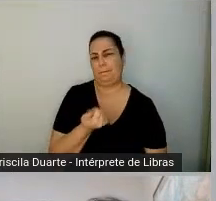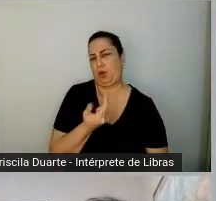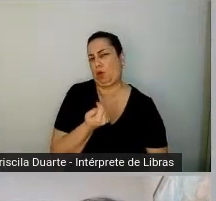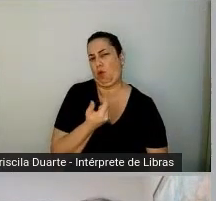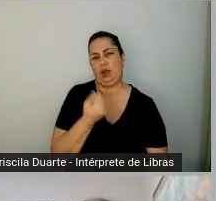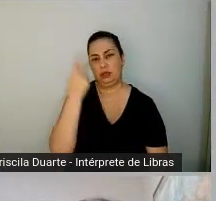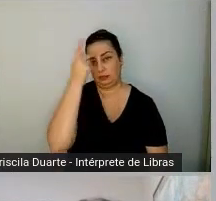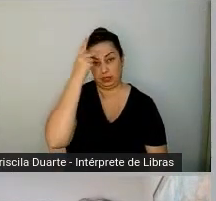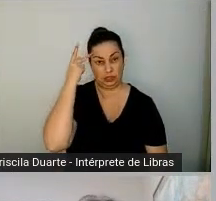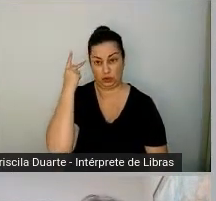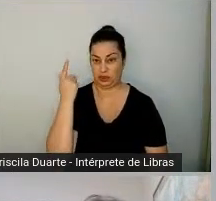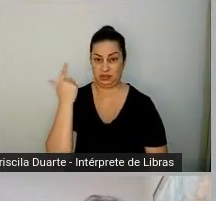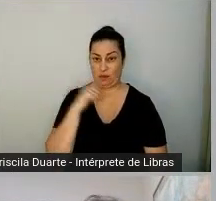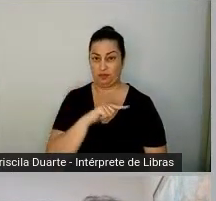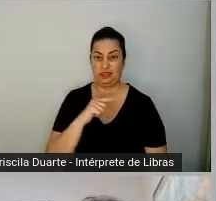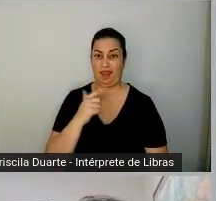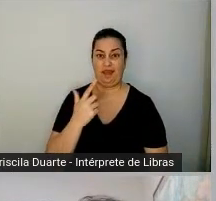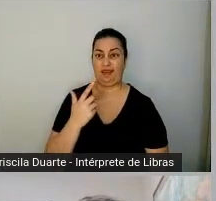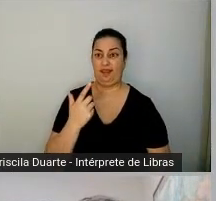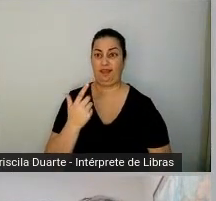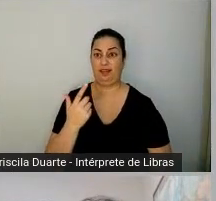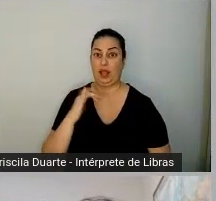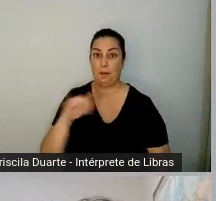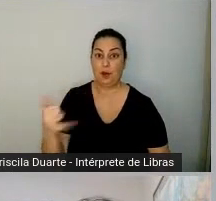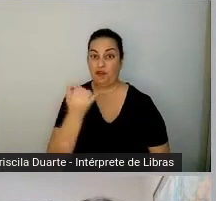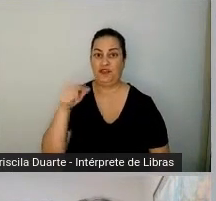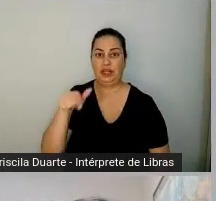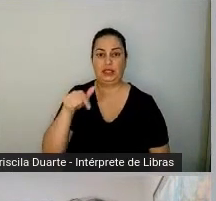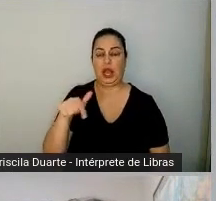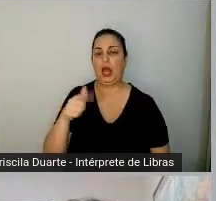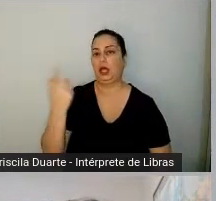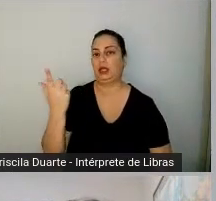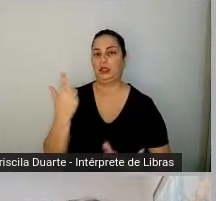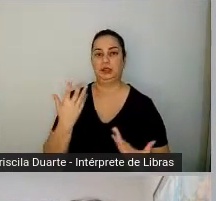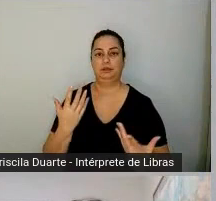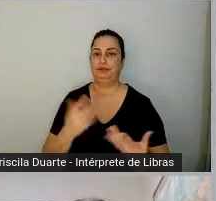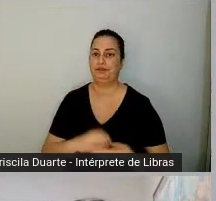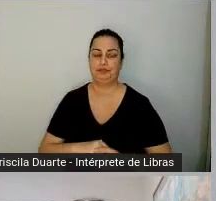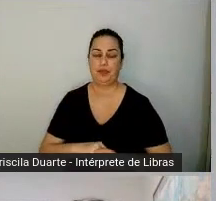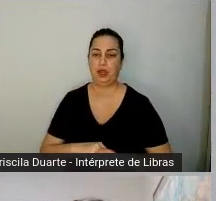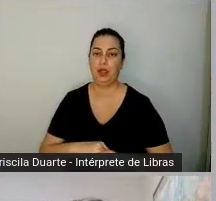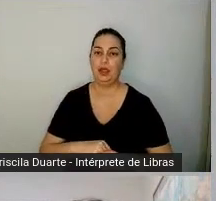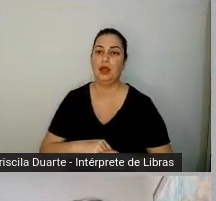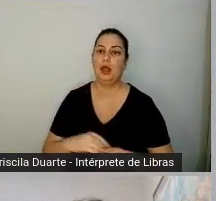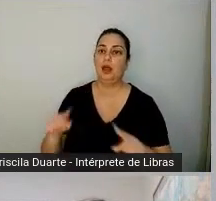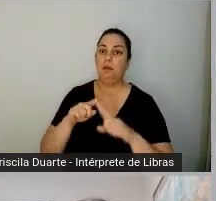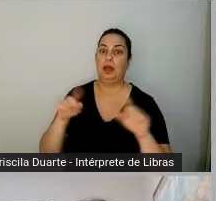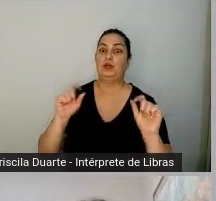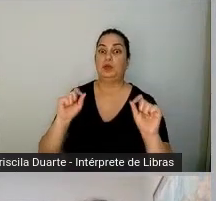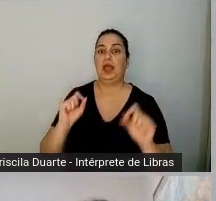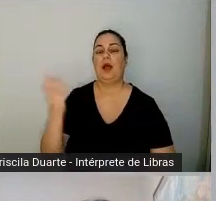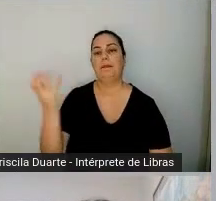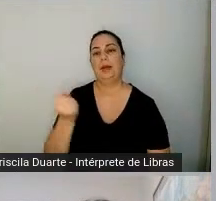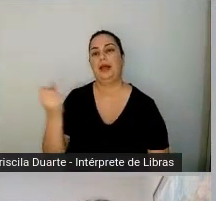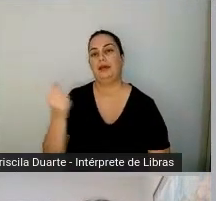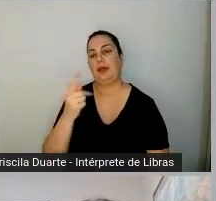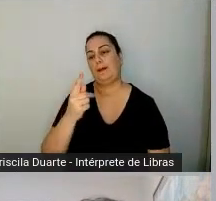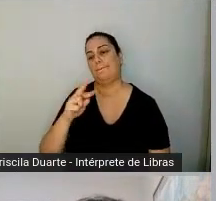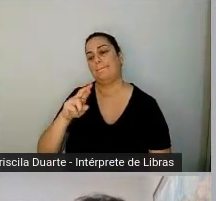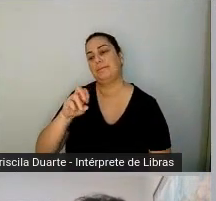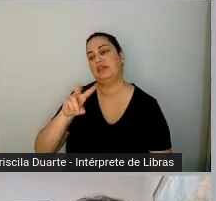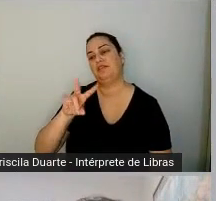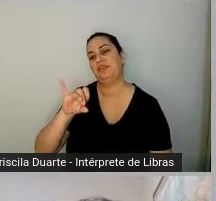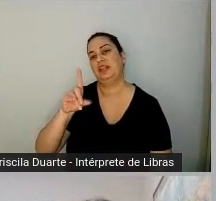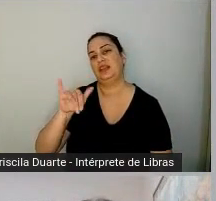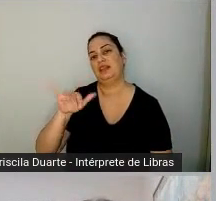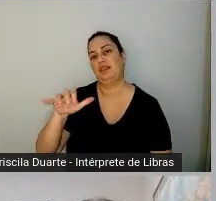valores altíssimos, né? E no caso da Previdência, que o governo alega que são os fundos de pensão, na verdade, temos que tomar